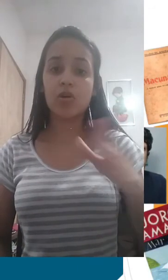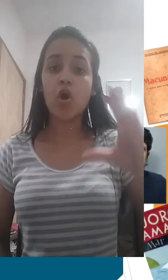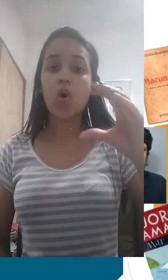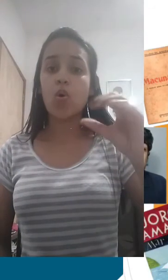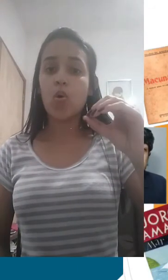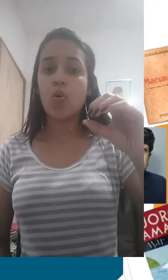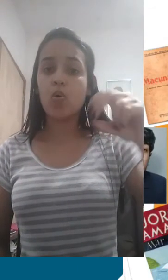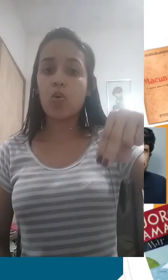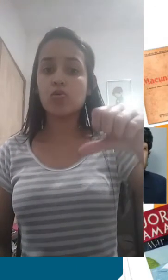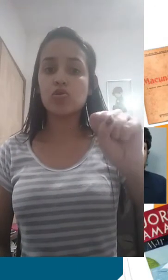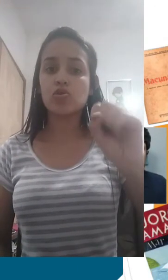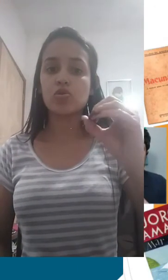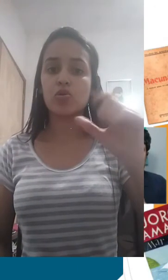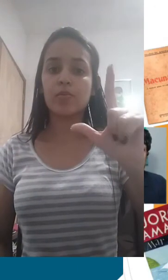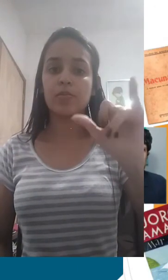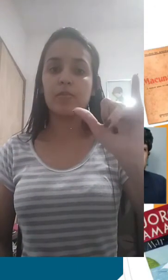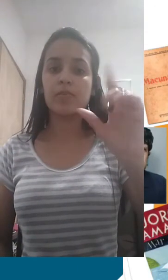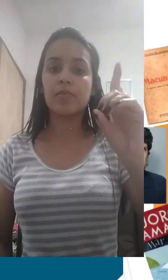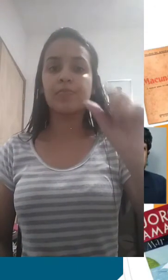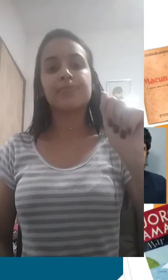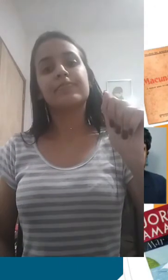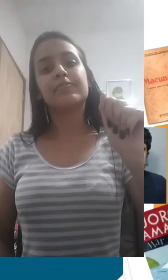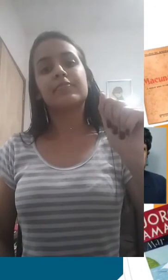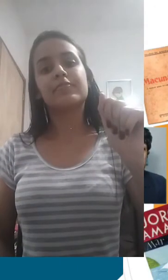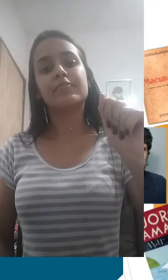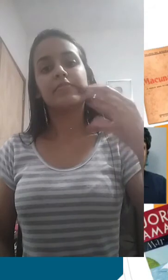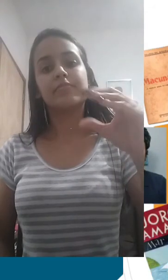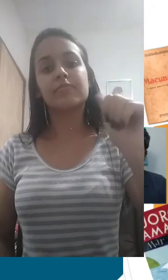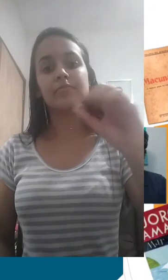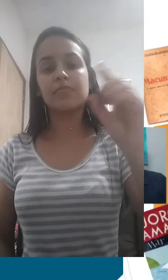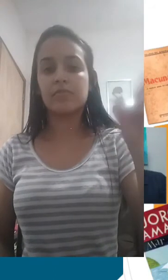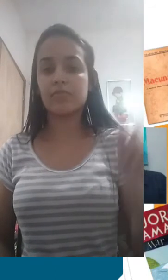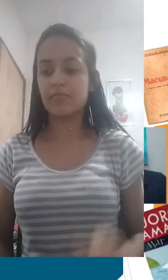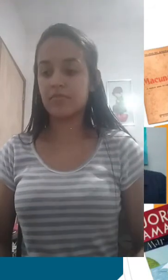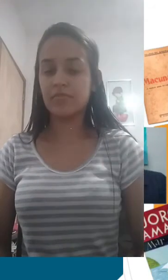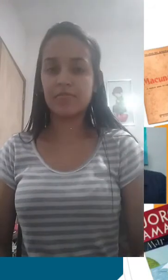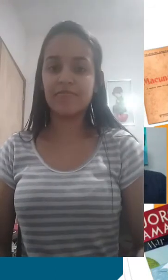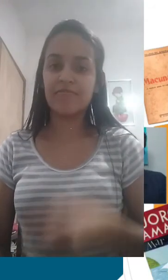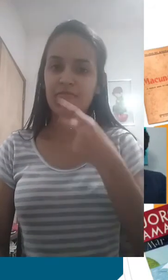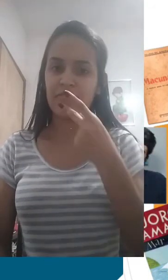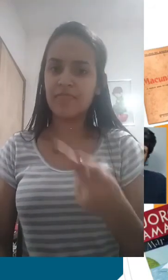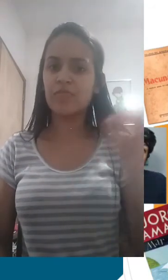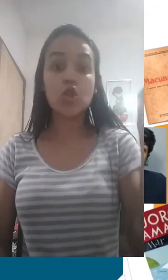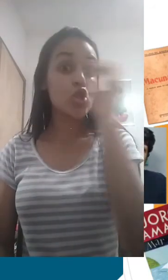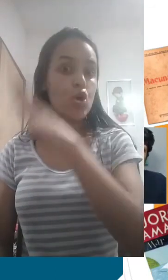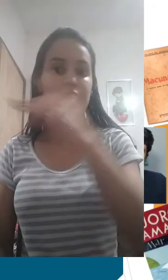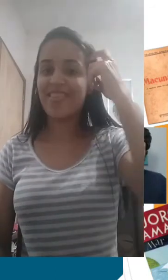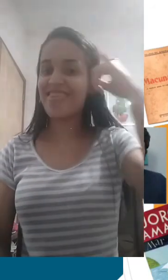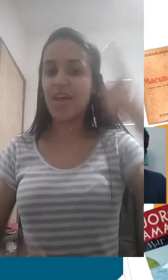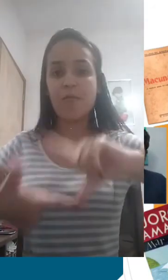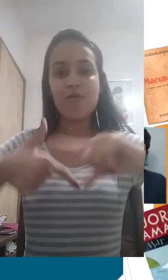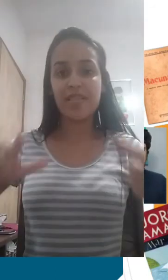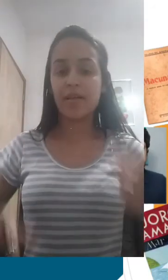maturação com a concretização e afirmação dos novos valores modernos. Por fim,